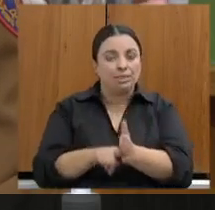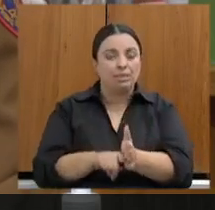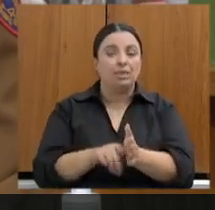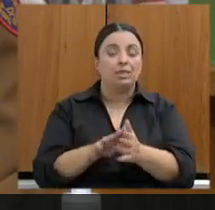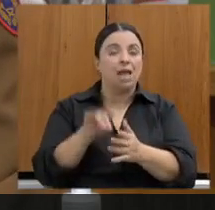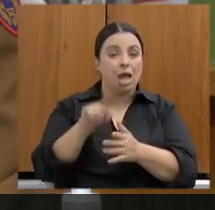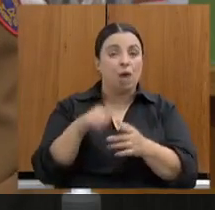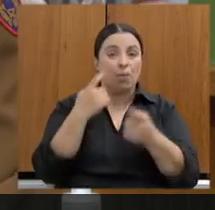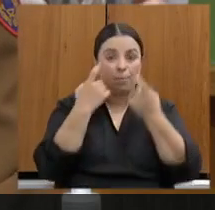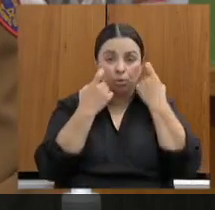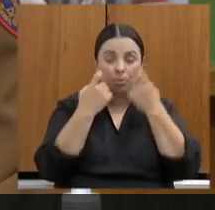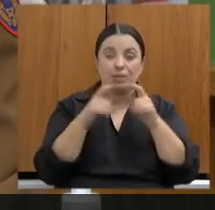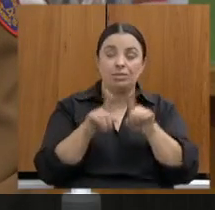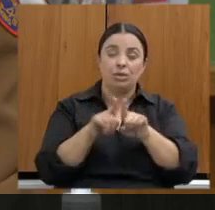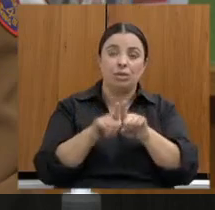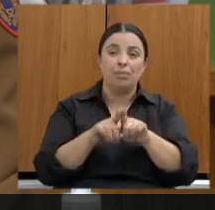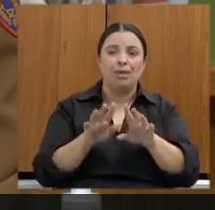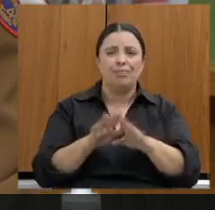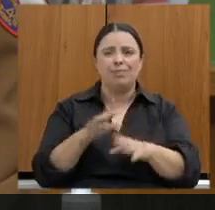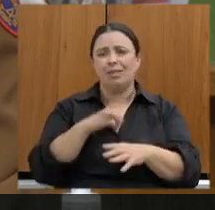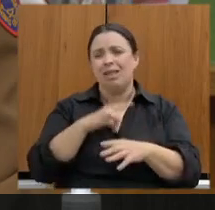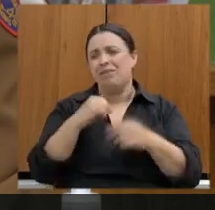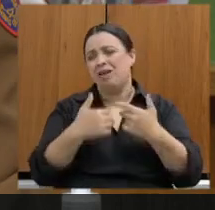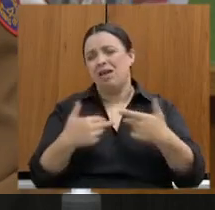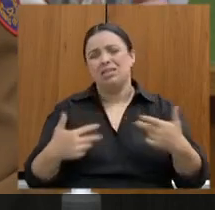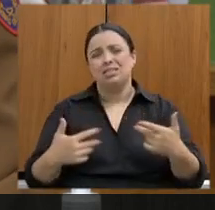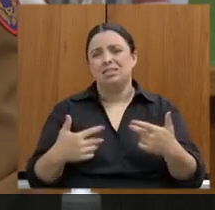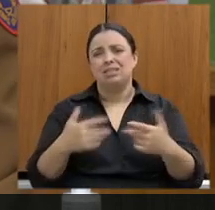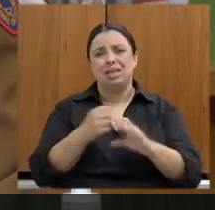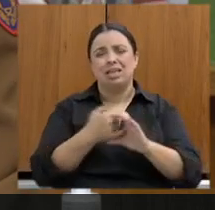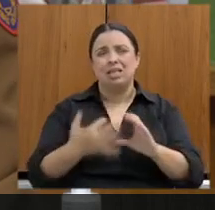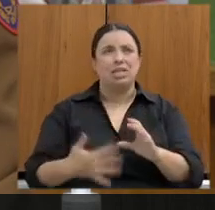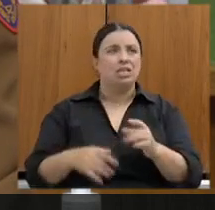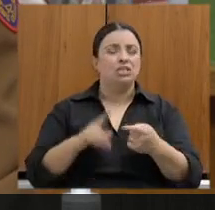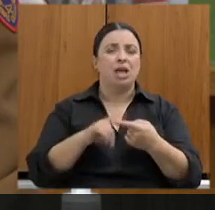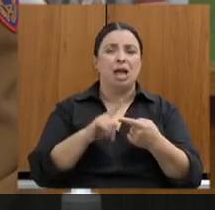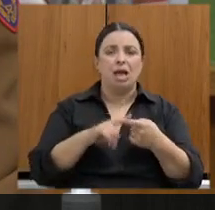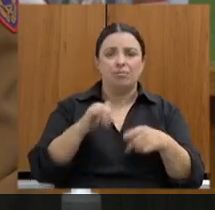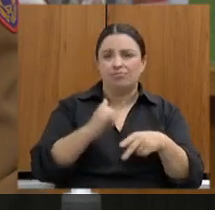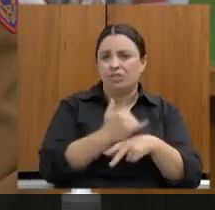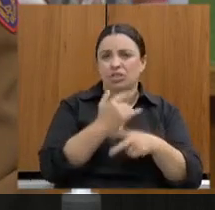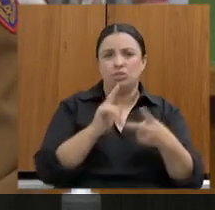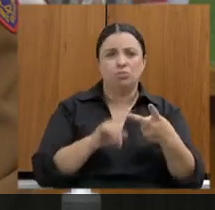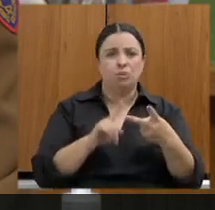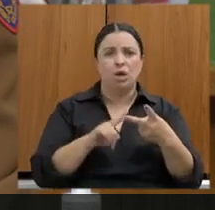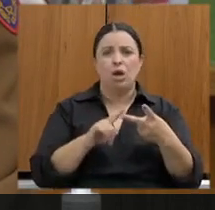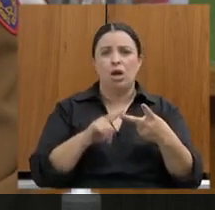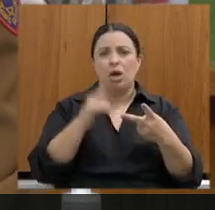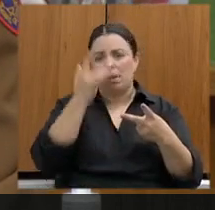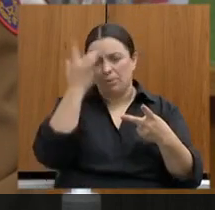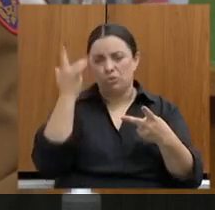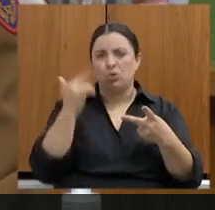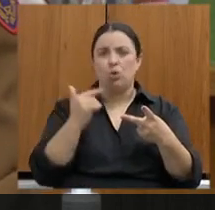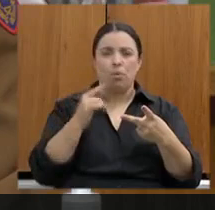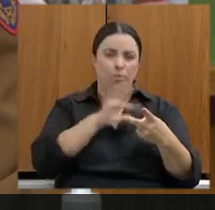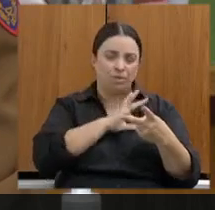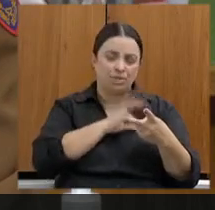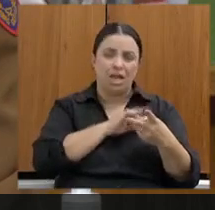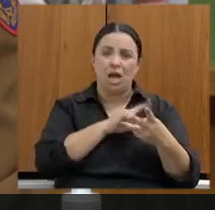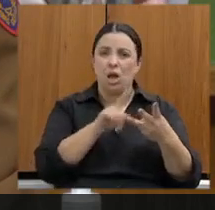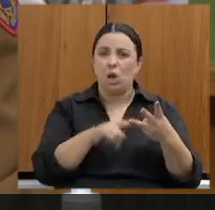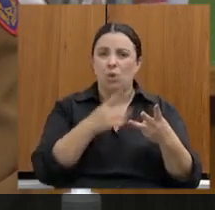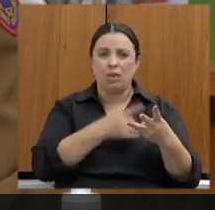tempo mas tem a vítima tem o próprio a gente tem também lá o o delegado né temos